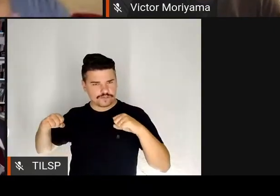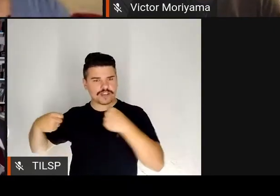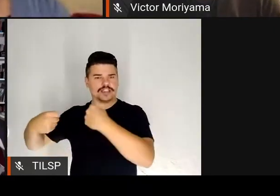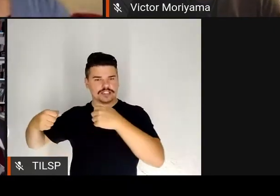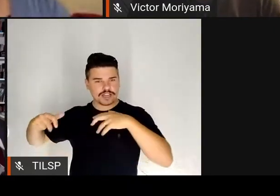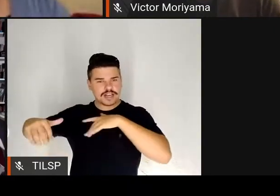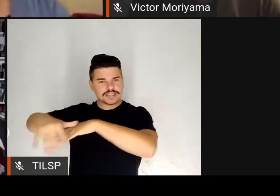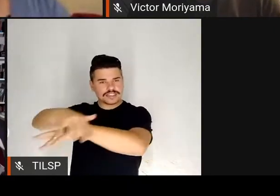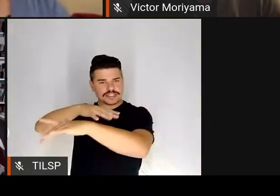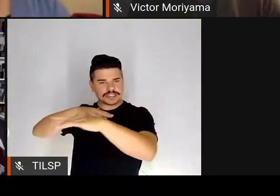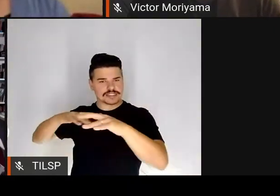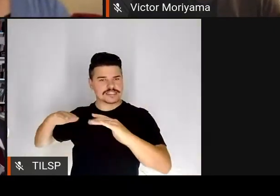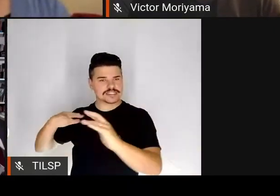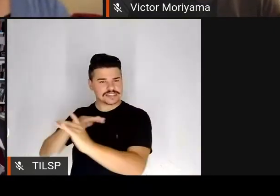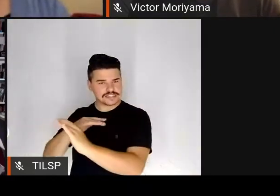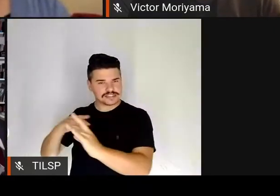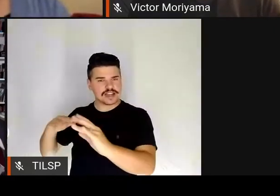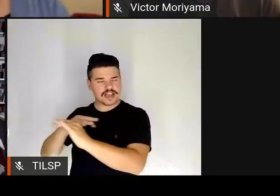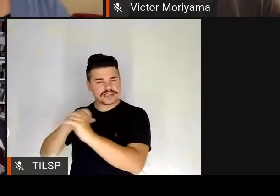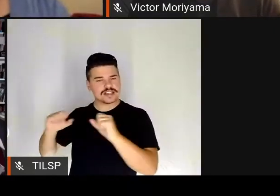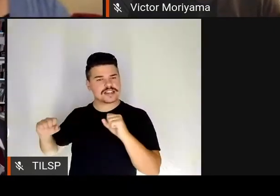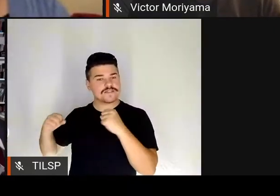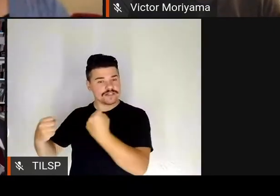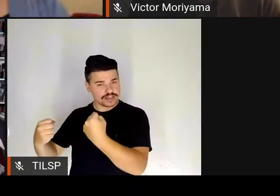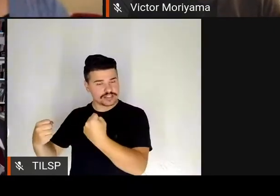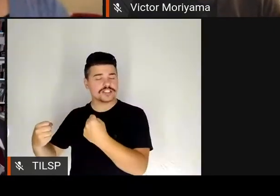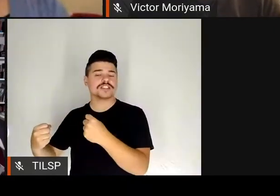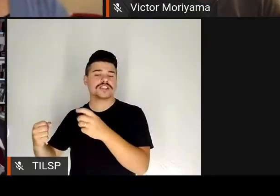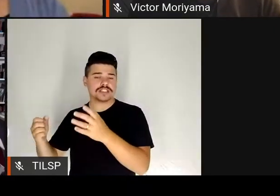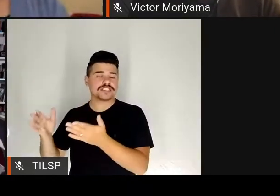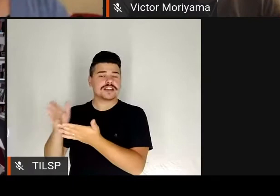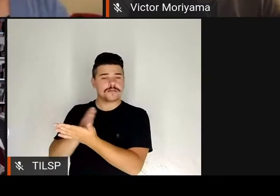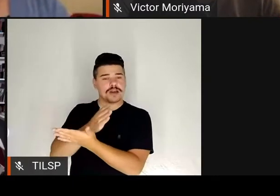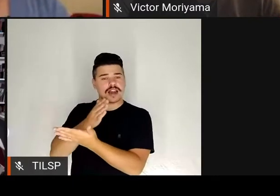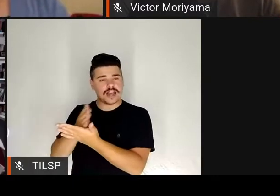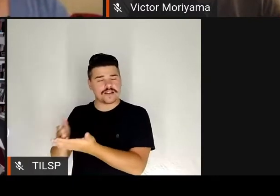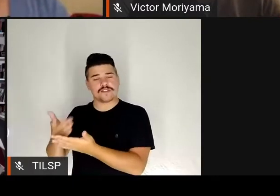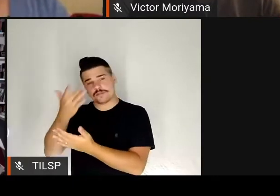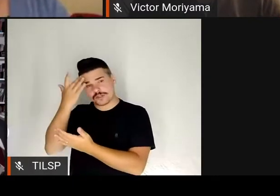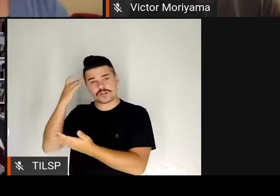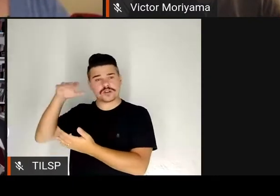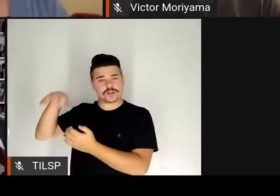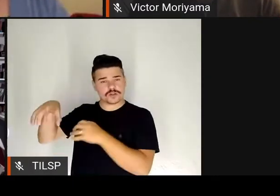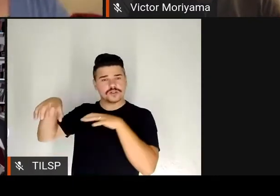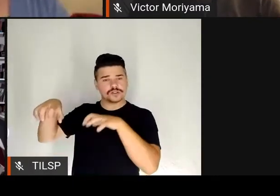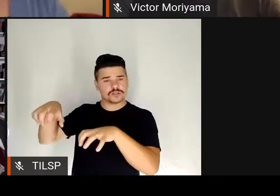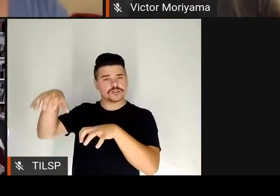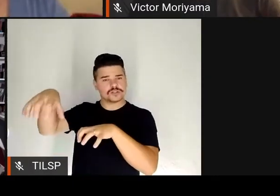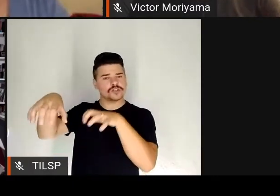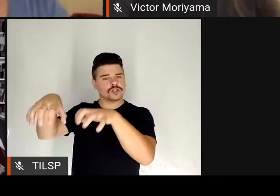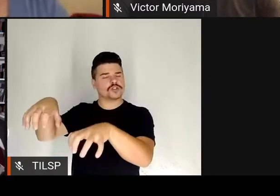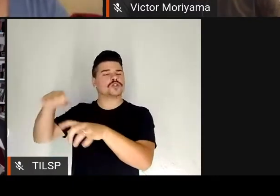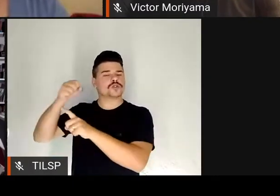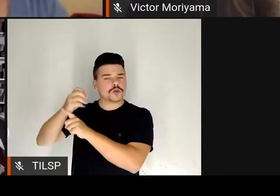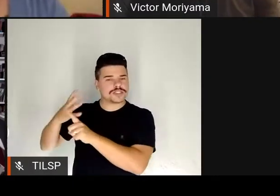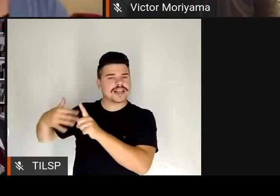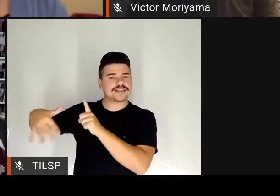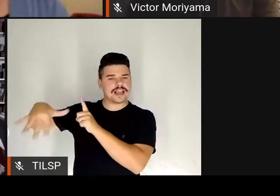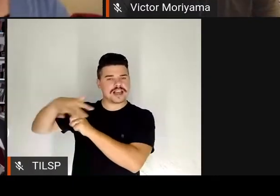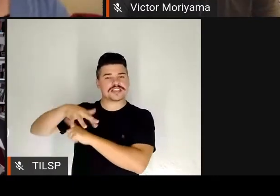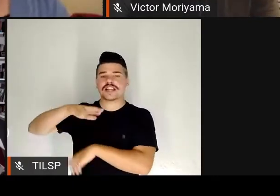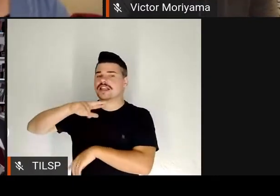também, e que dividia os homens apenas em classes sociais e não em nacionalidades.